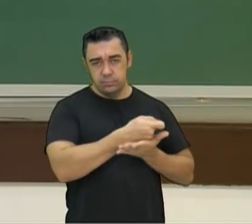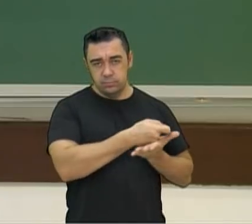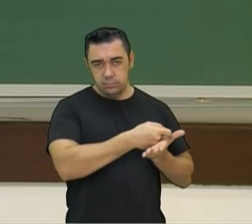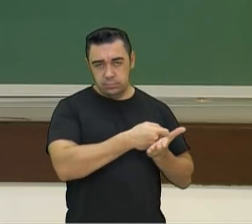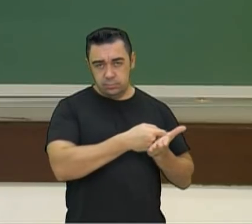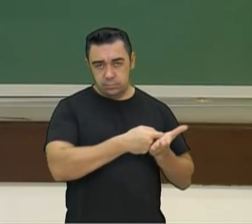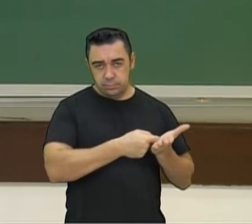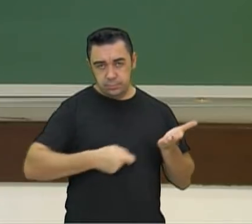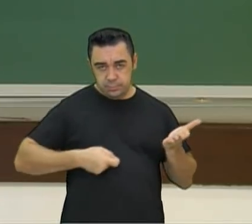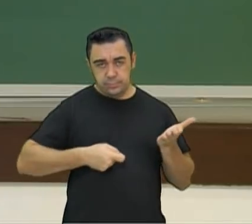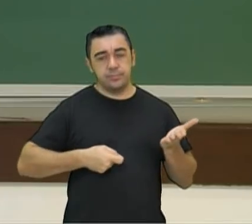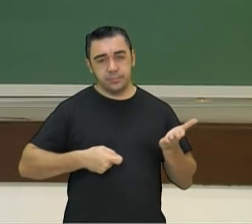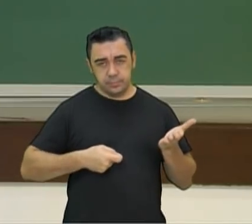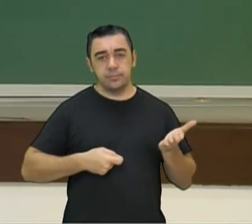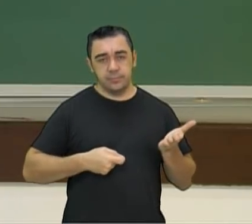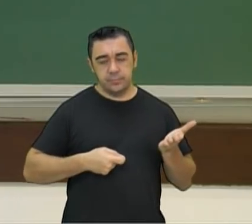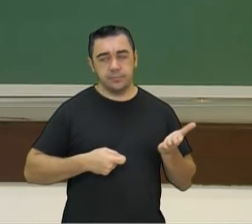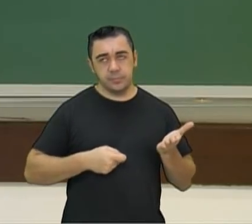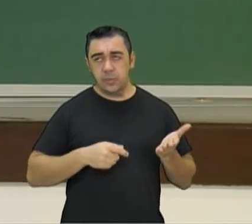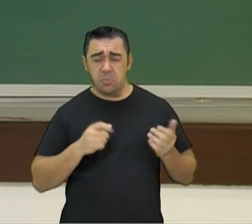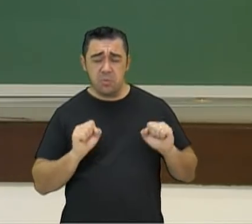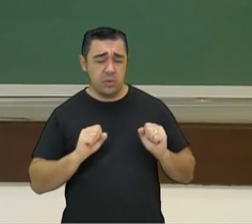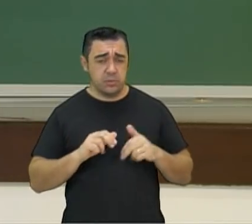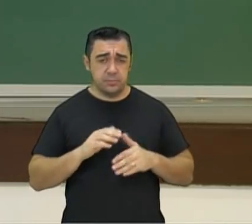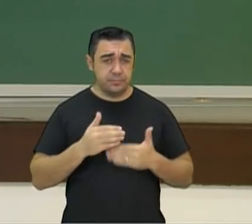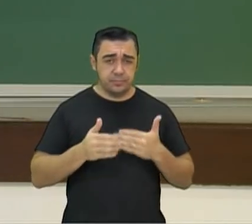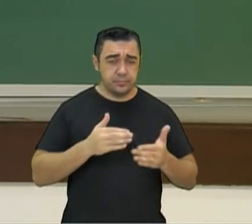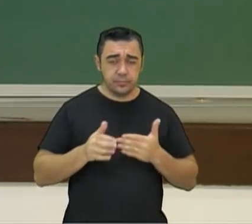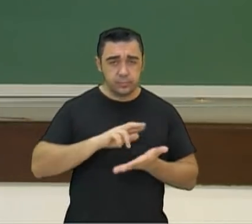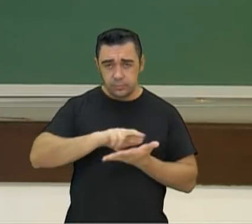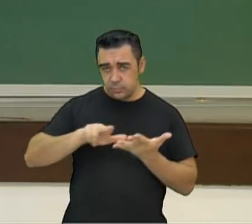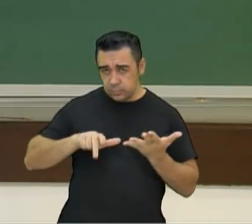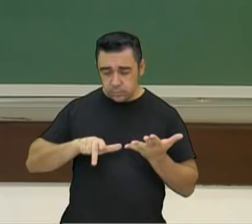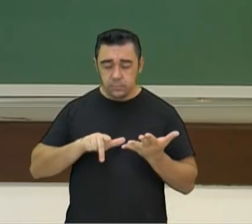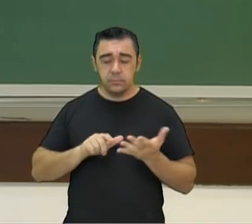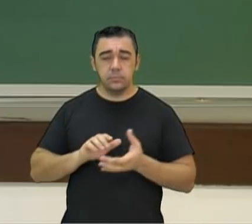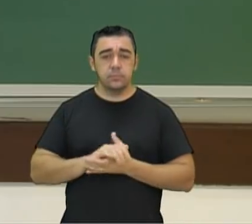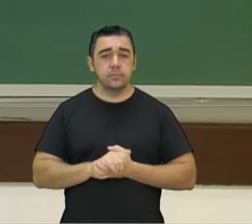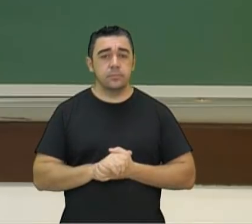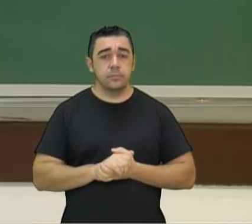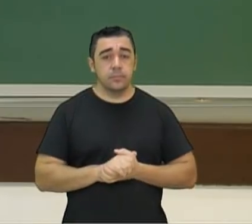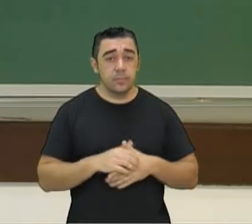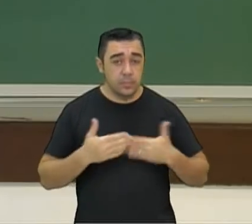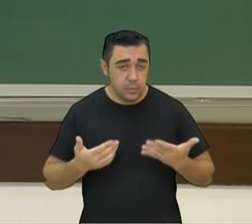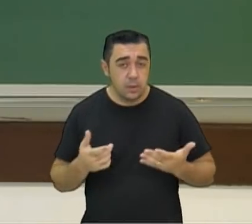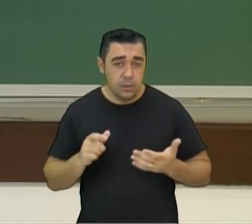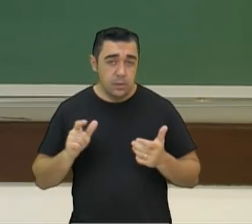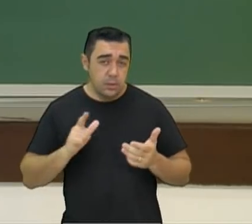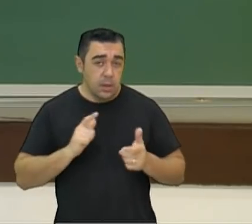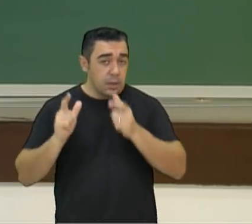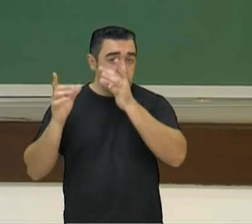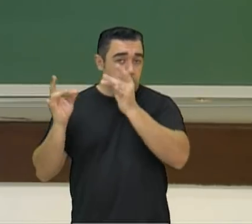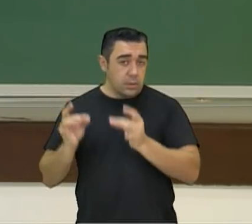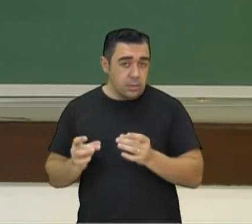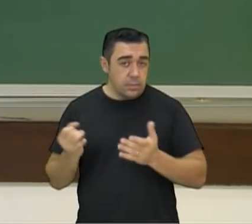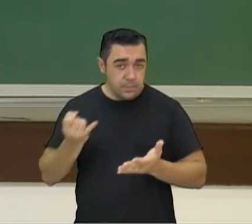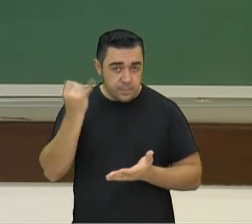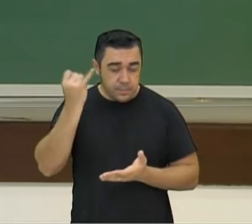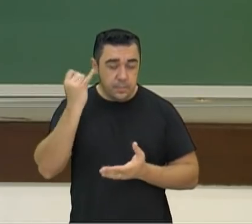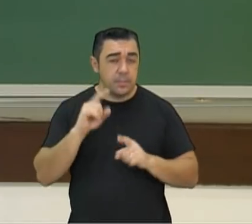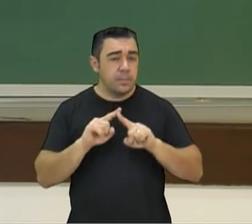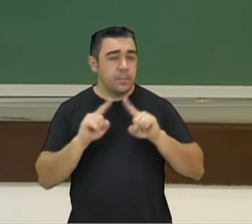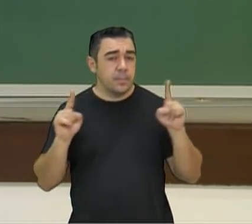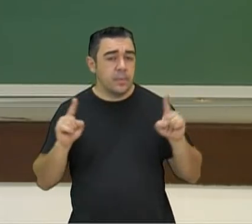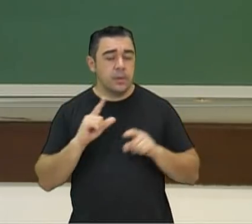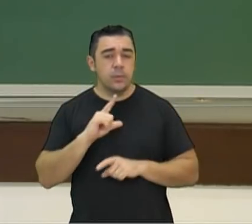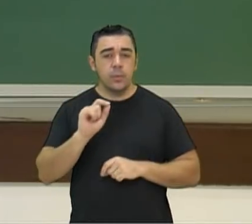Ou na obra cinematográfica, enfim, né? A obra que ele está ali fazendo a resenha. Então, ele vai fazer a descrição. Só que, quando ele traz